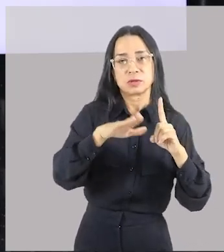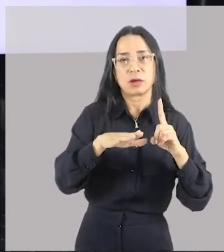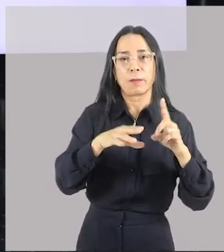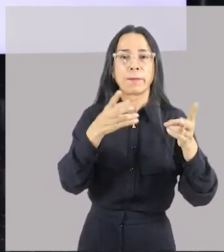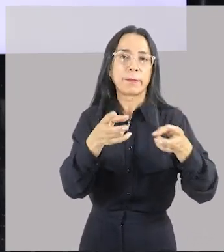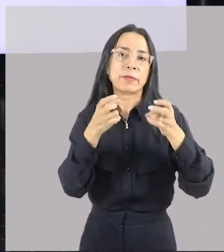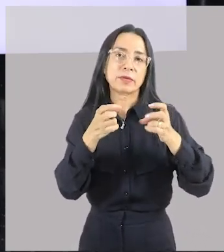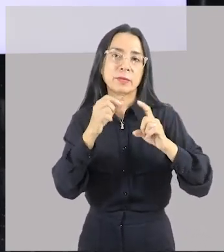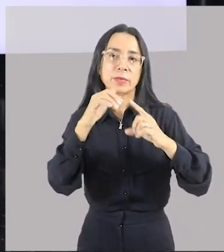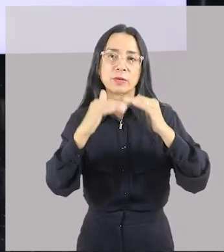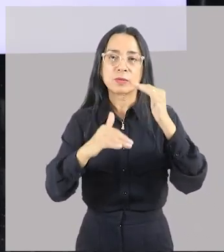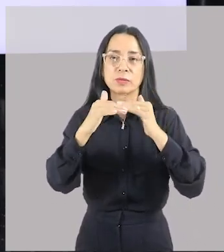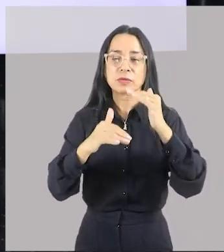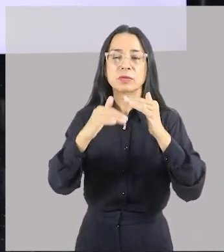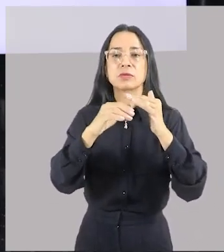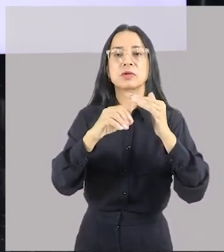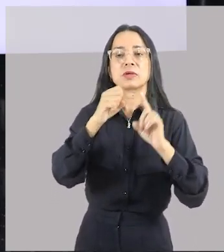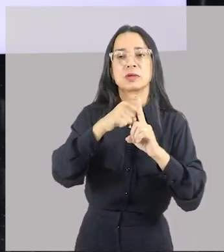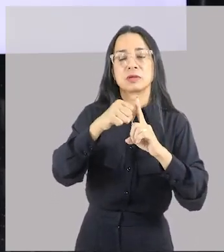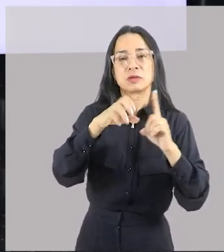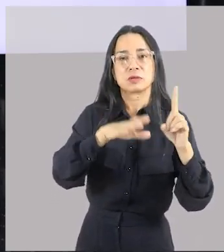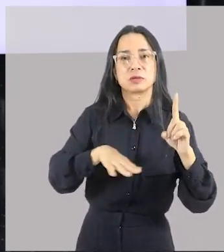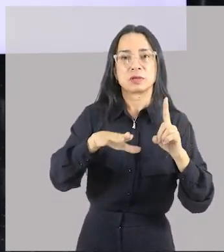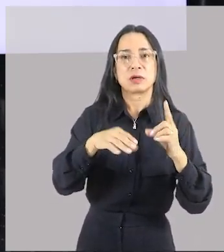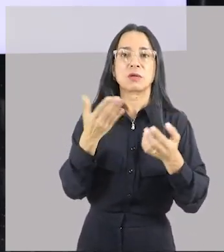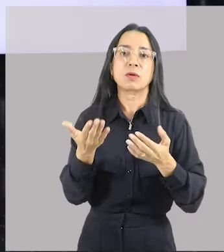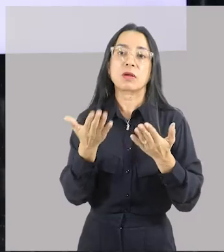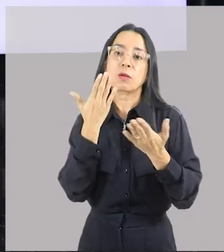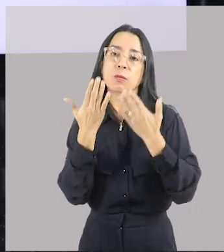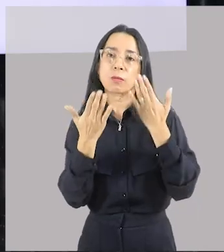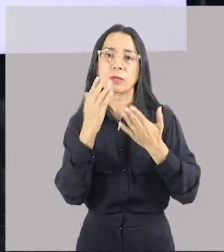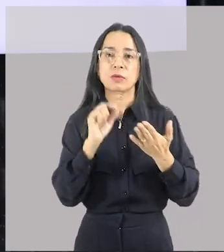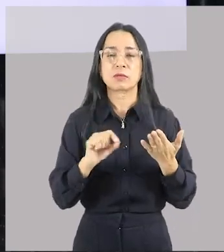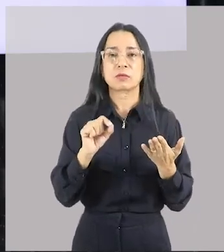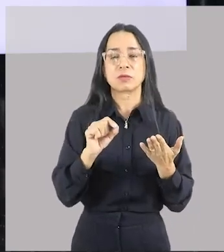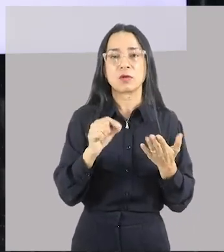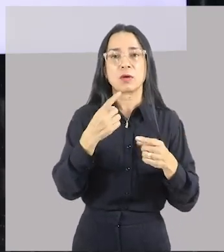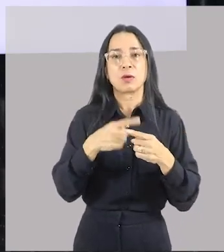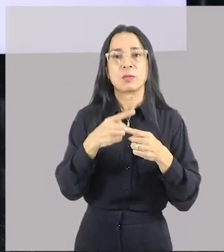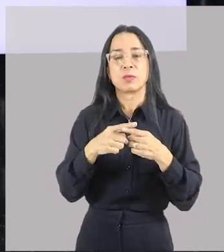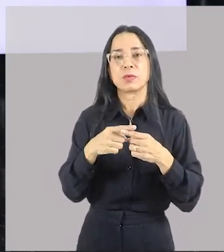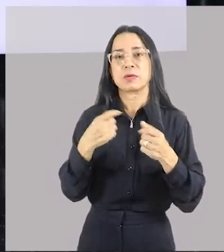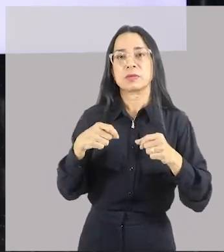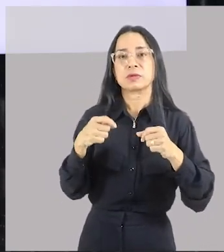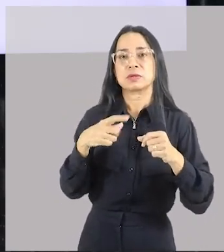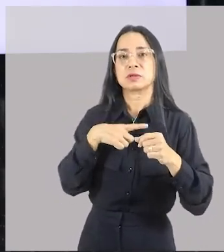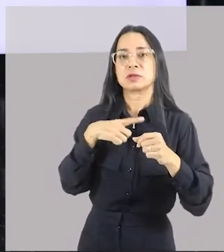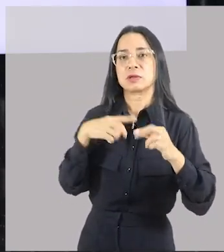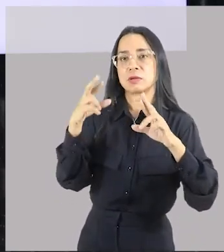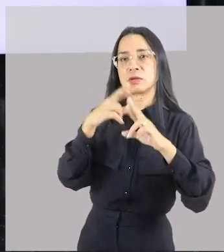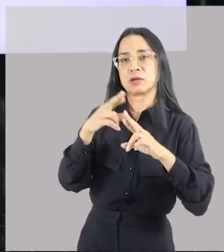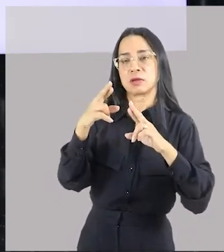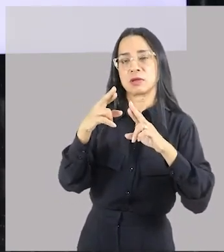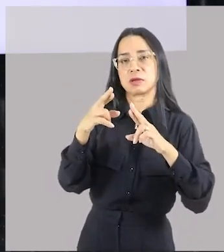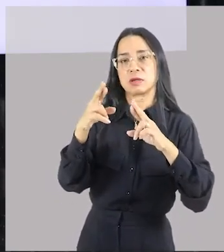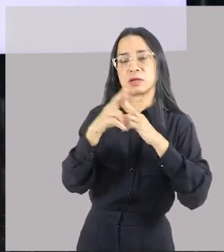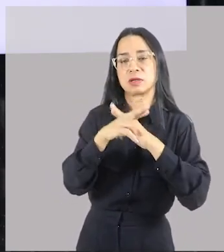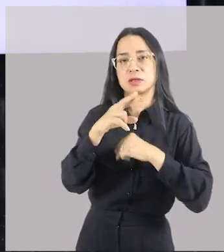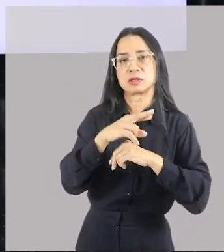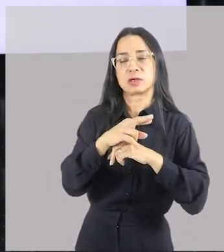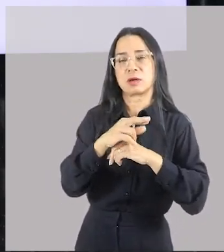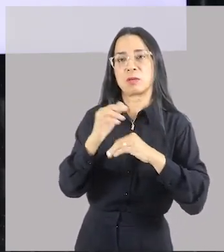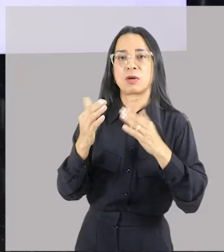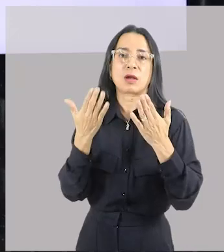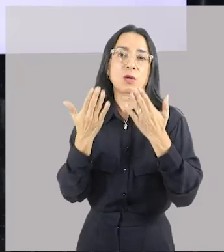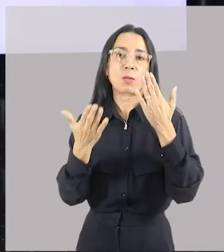que desigualdade social é algo comparativo, porque tem que ter a relação dos mais pobres, mais ricos com mais